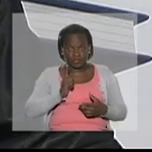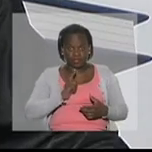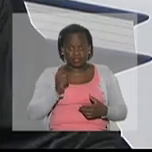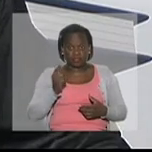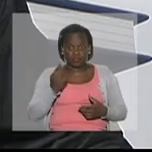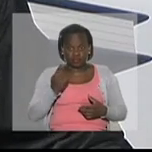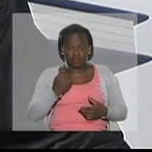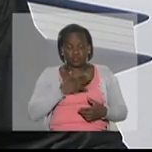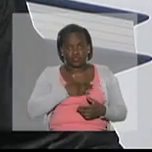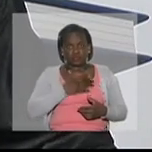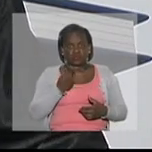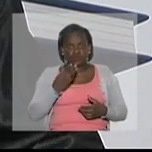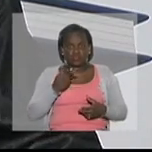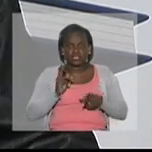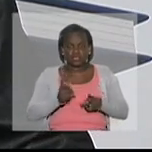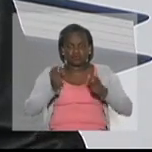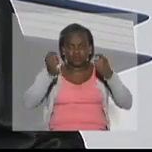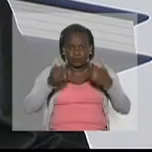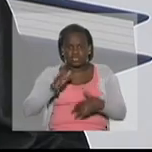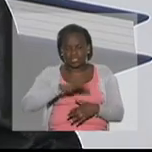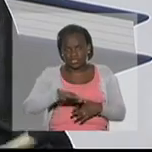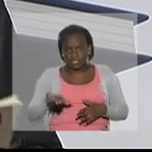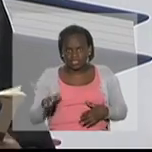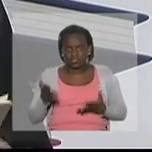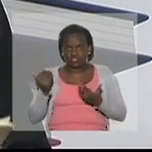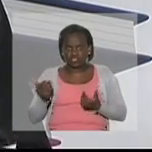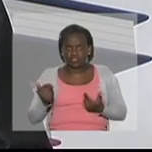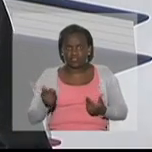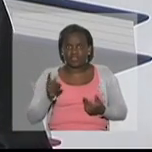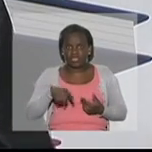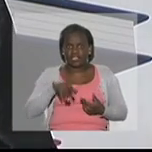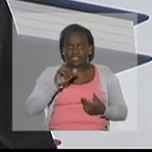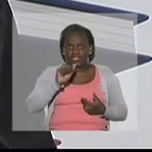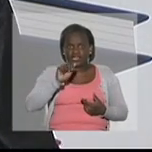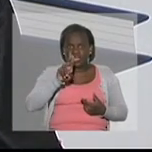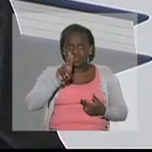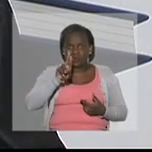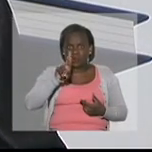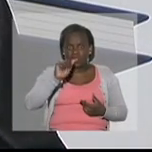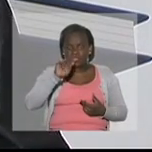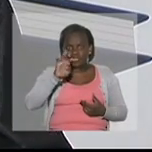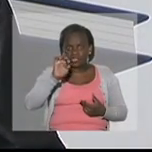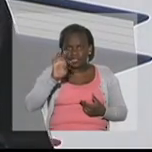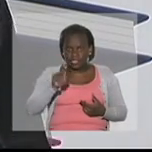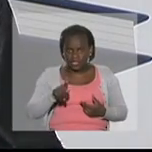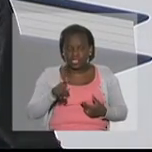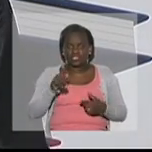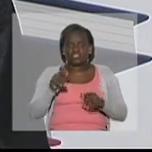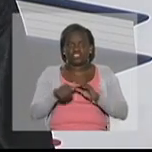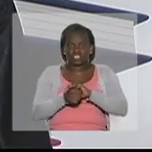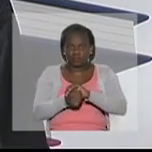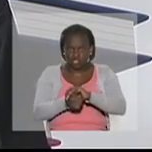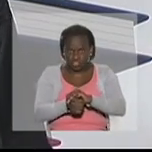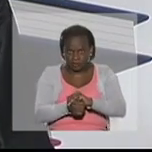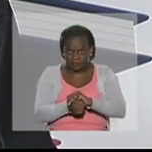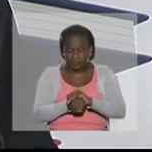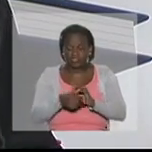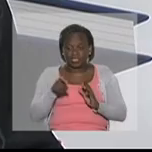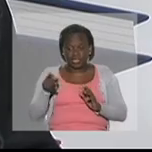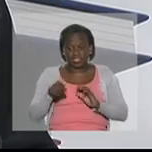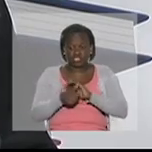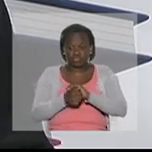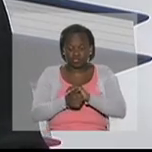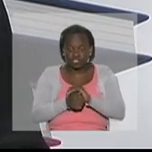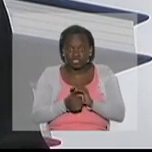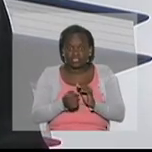Eu trouxe uma que eu gosto muito, que eu sempre conto para as crianças, os adolescentes, que é Iauareté e o Jabuti. Tava lá,